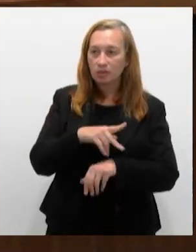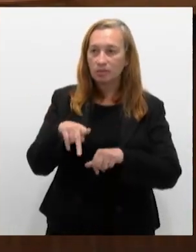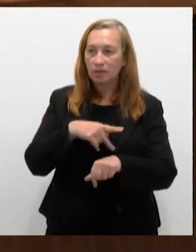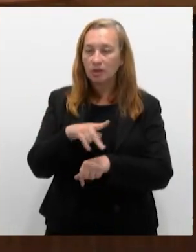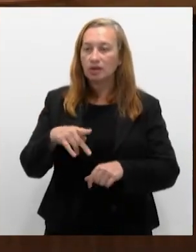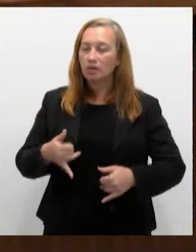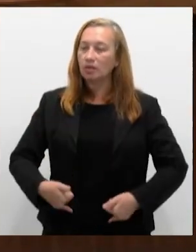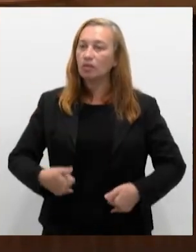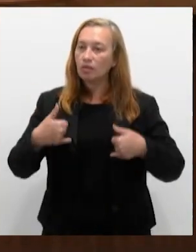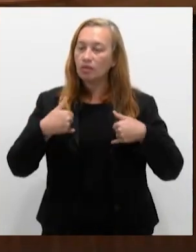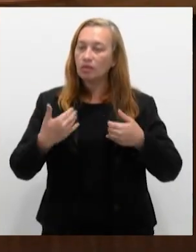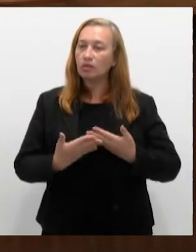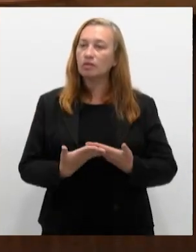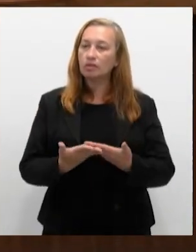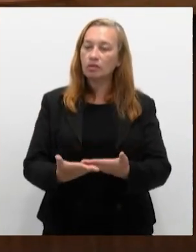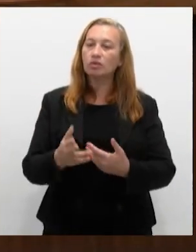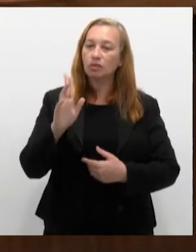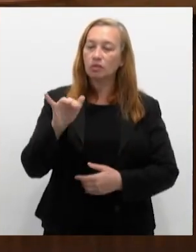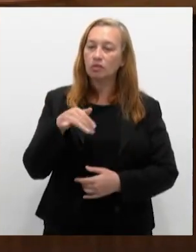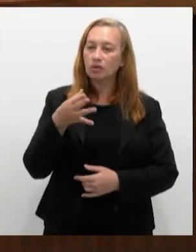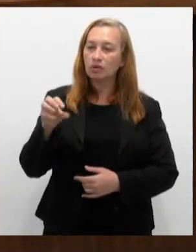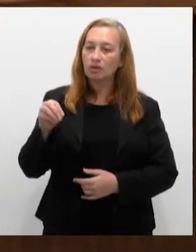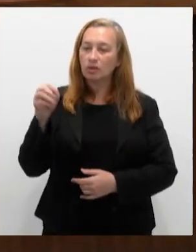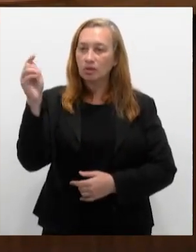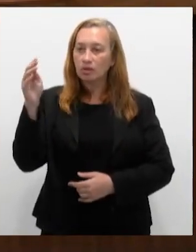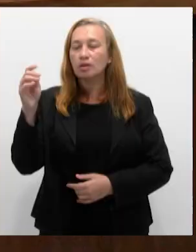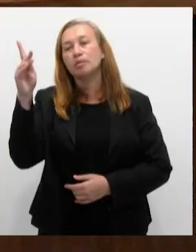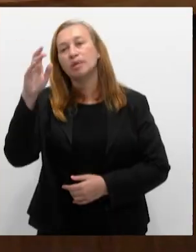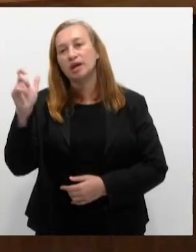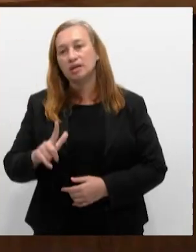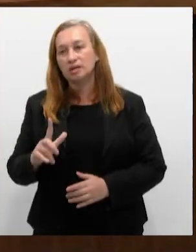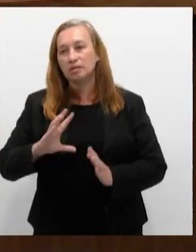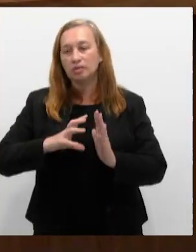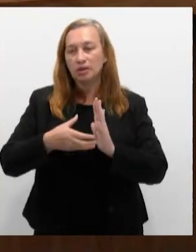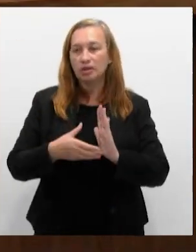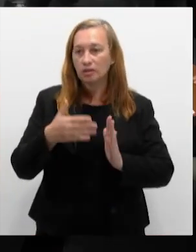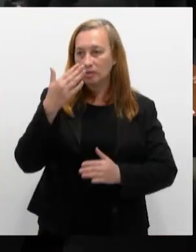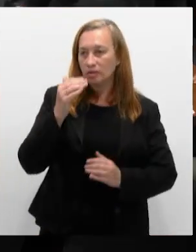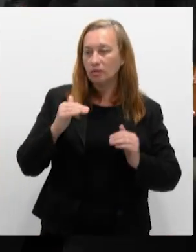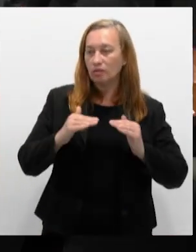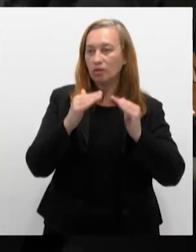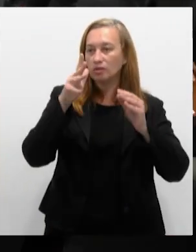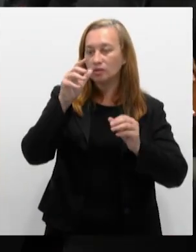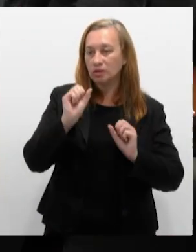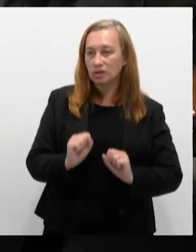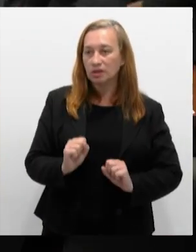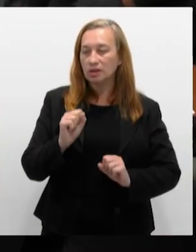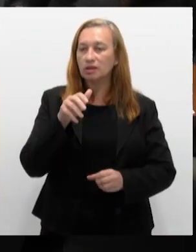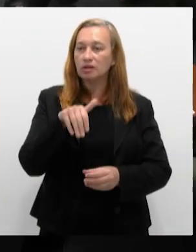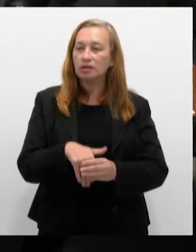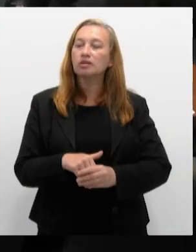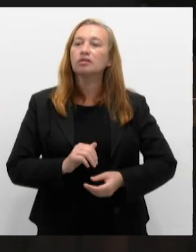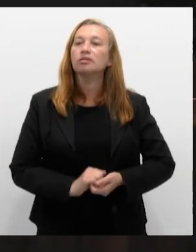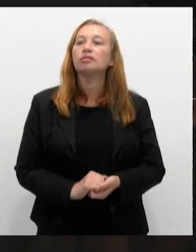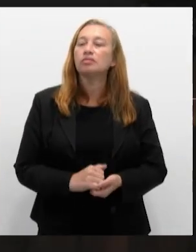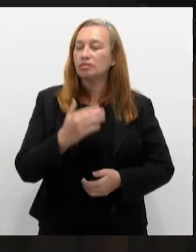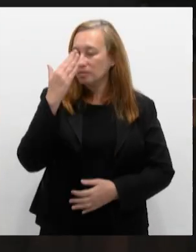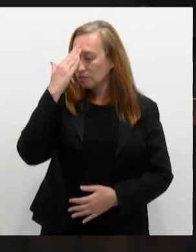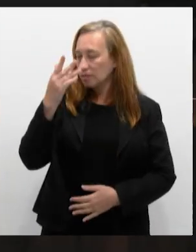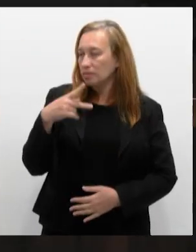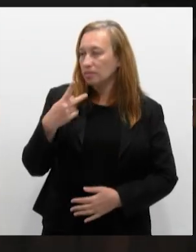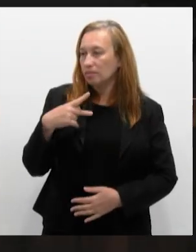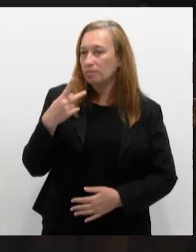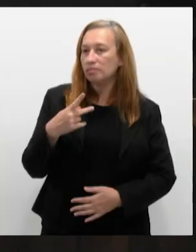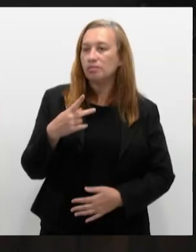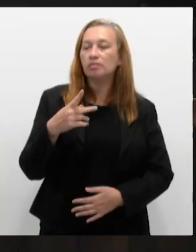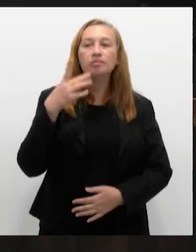grande estar encaminhando pela União Brasil. Voto sim para a medalha Tiradentes para a ministra. Agradeço pelas suas palavras, deputado Fábio